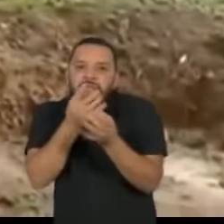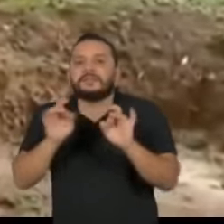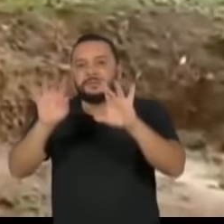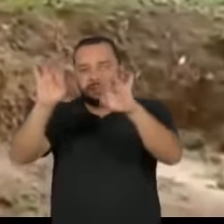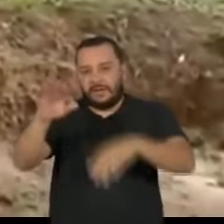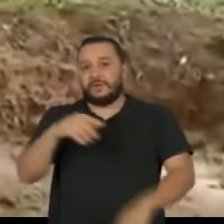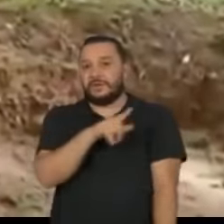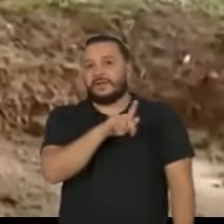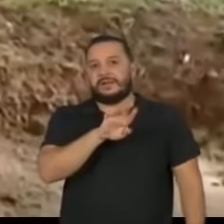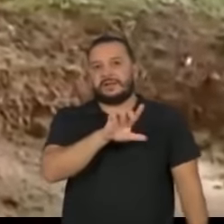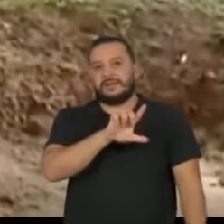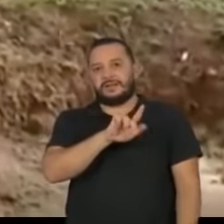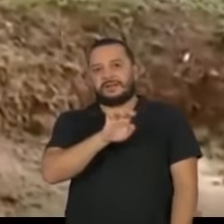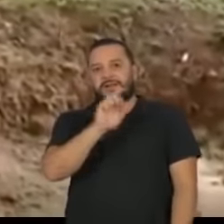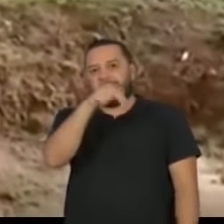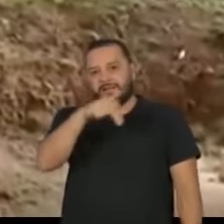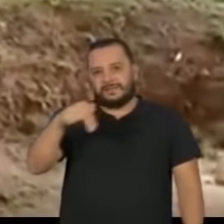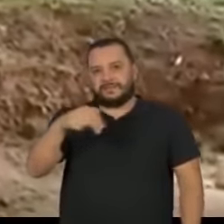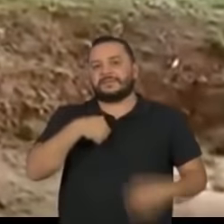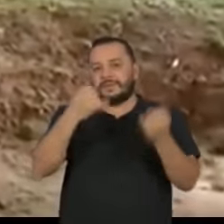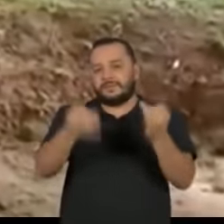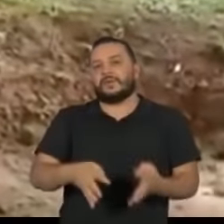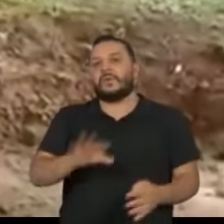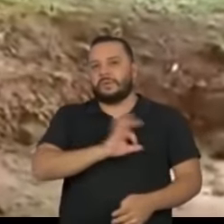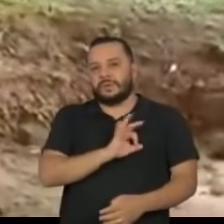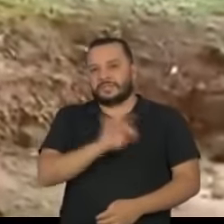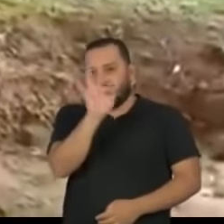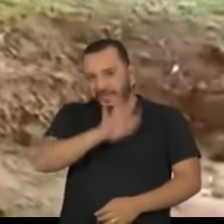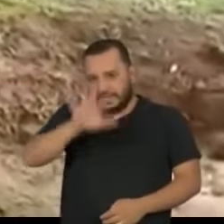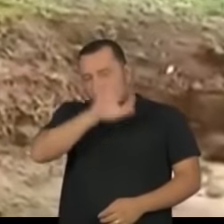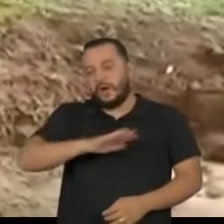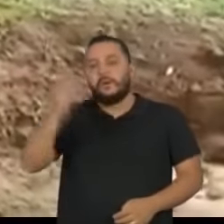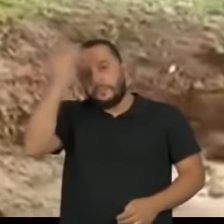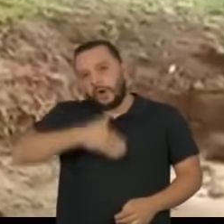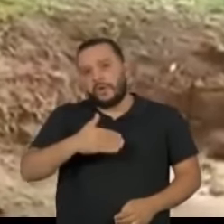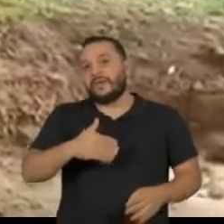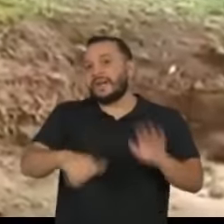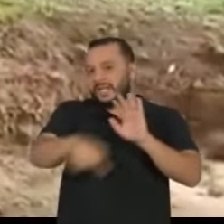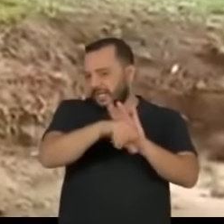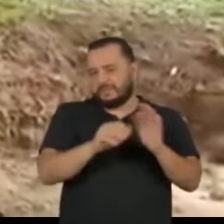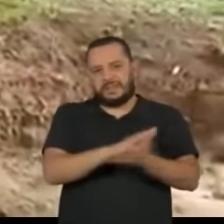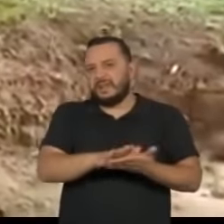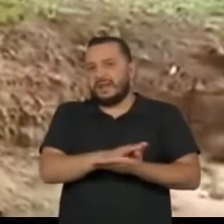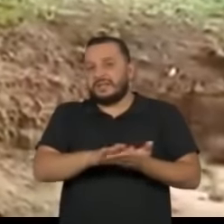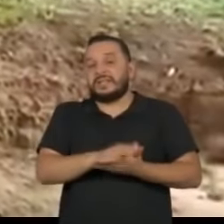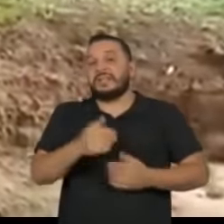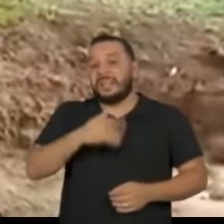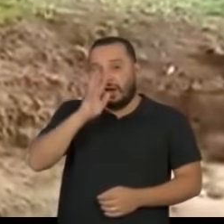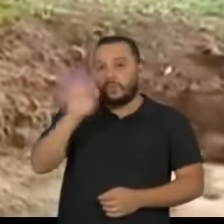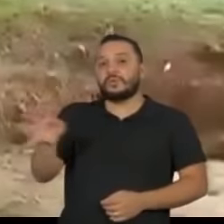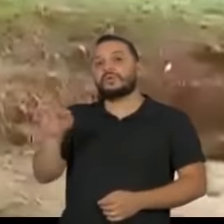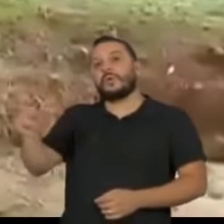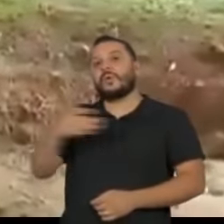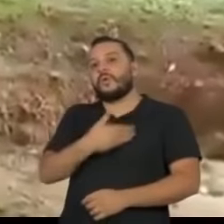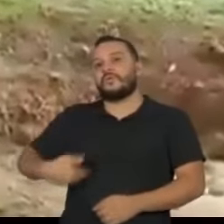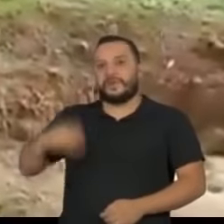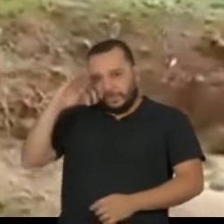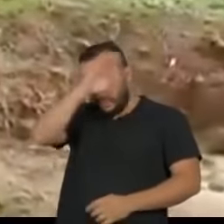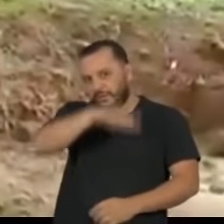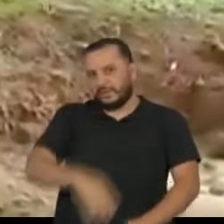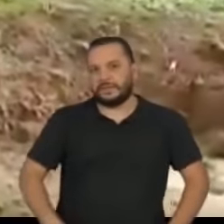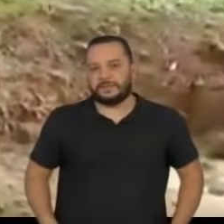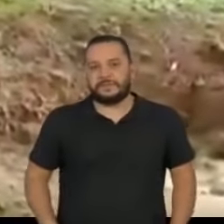Glenn Greenwald também disse que a Polícia Federal concluiu que ele não cometeu nenhum crime e acusou o governo Bolsonaro. Então, isso